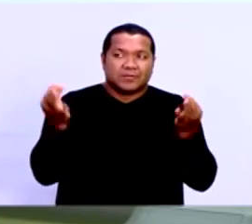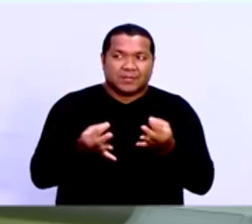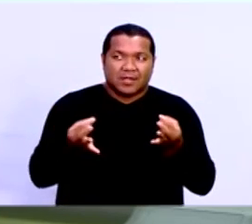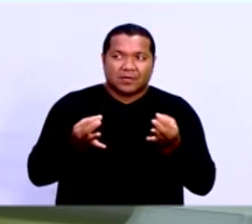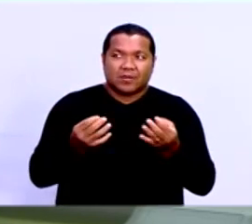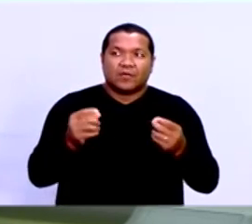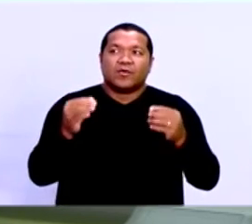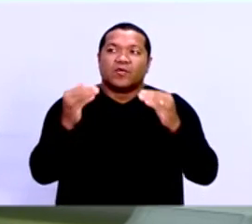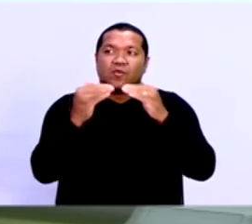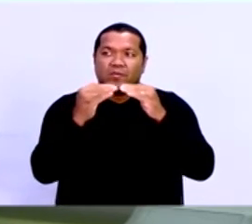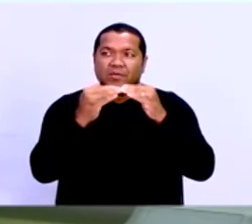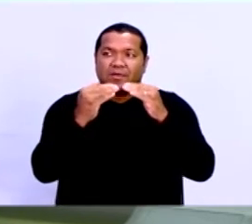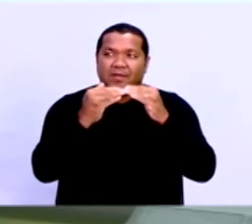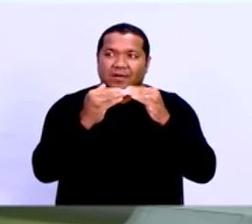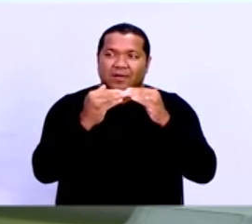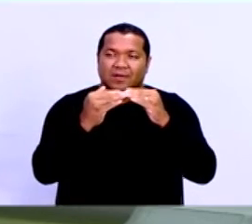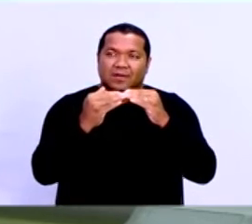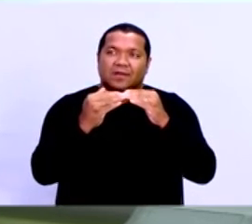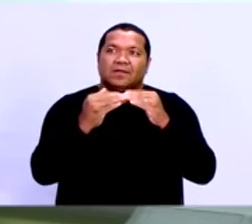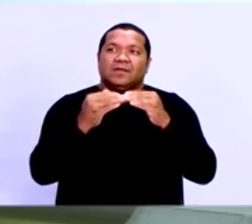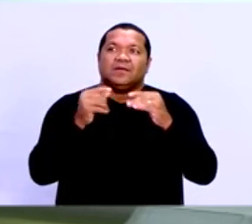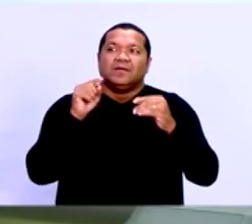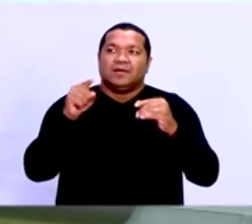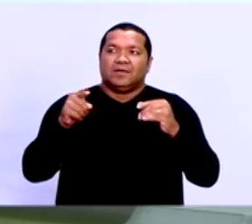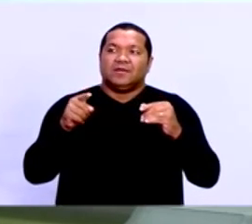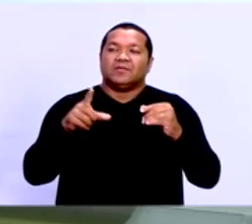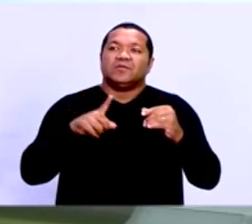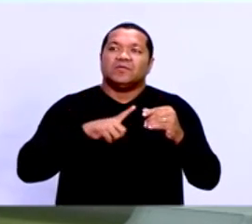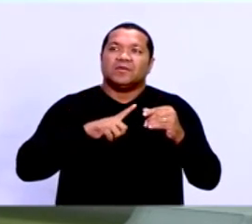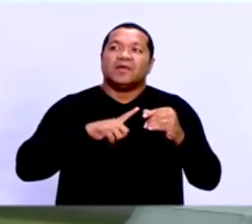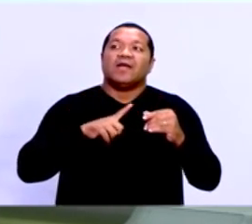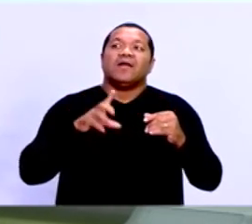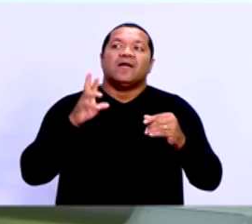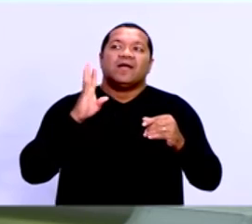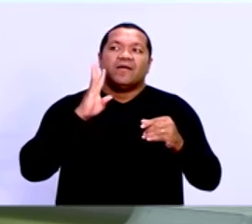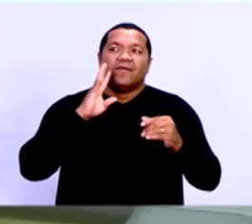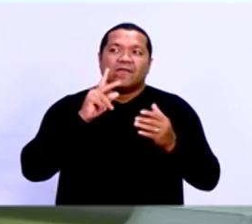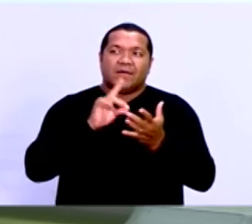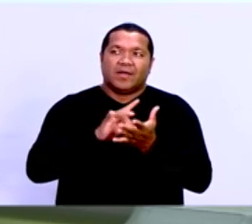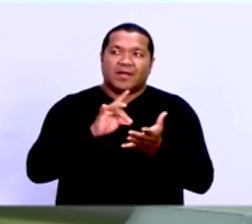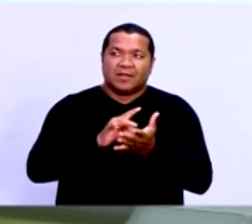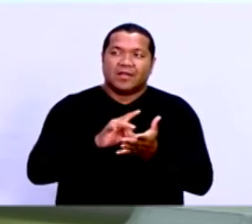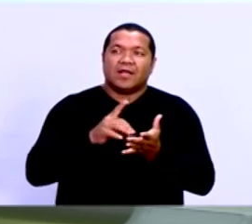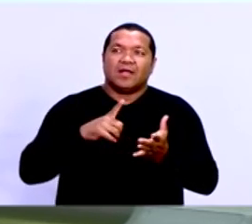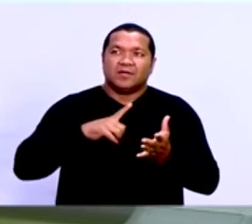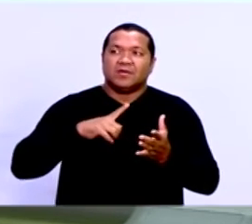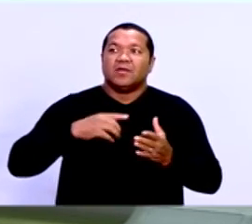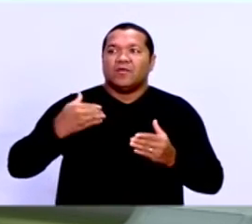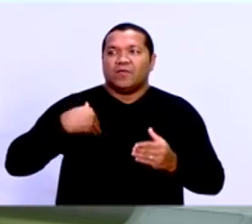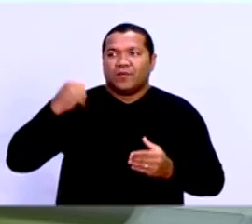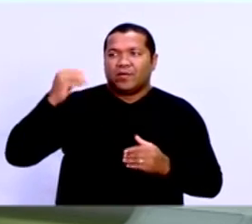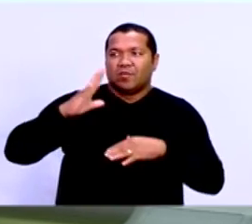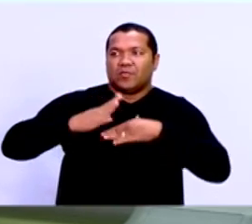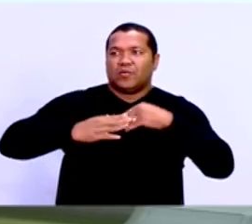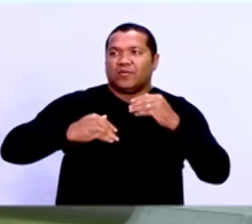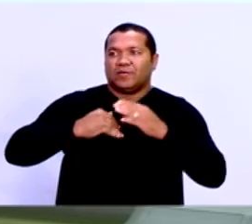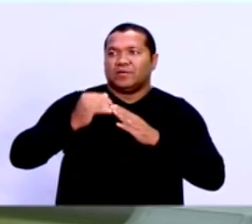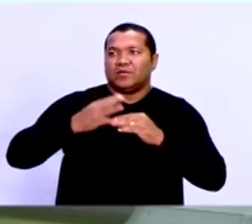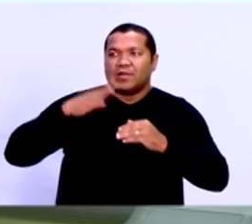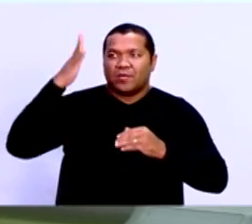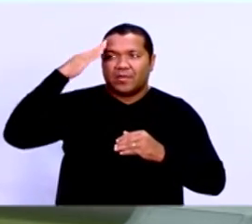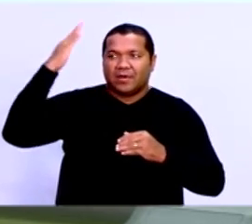acertei com ele e isso eu garanto mais competitividade no mercado eu consigo produzir